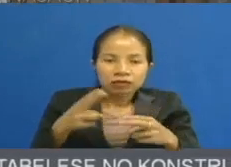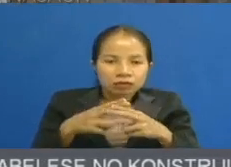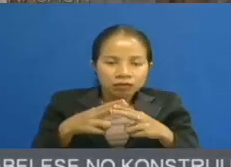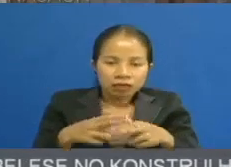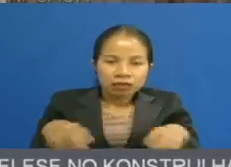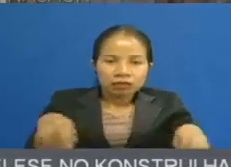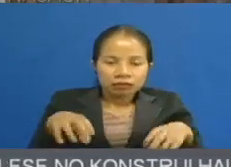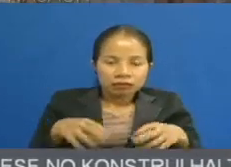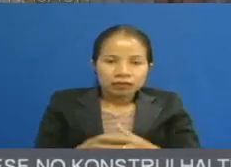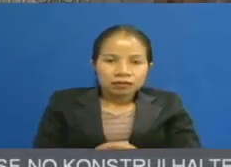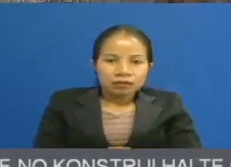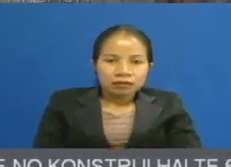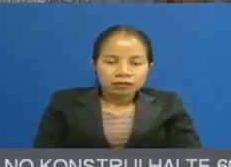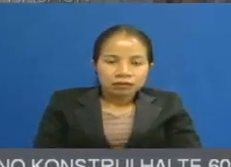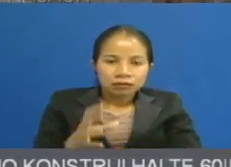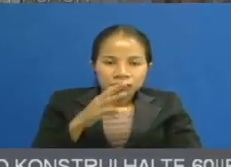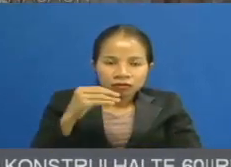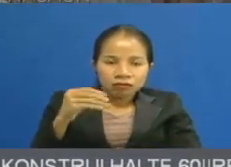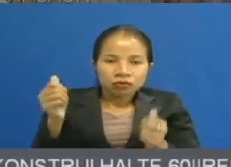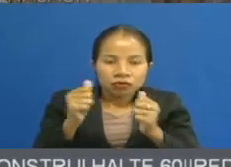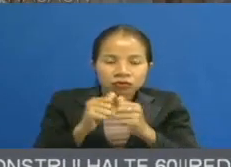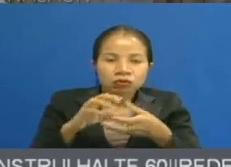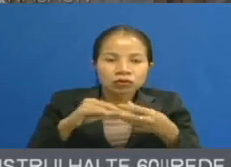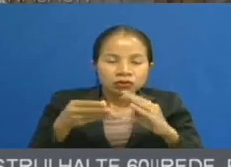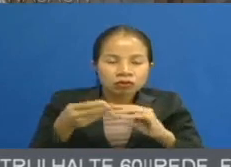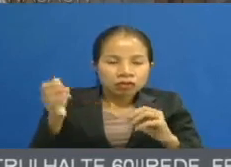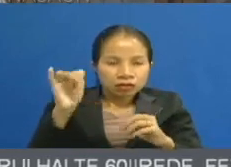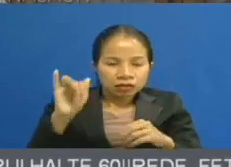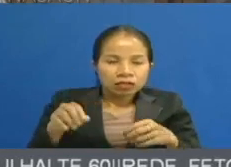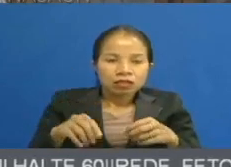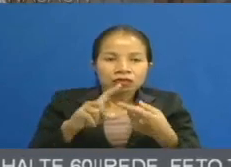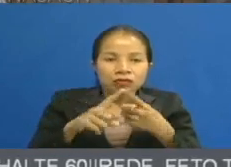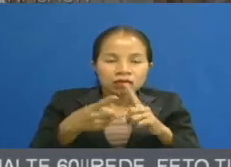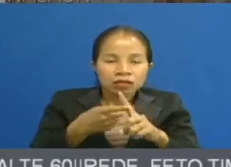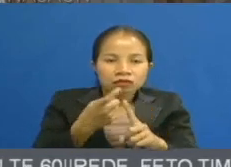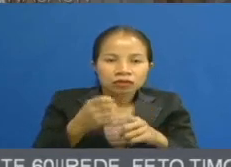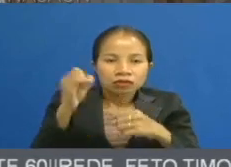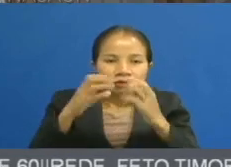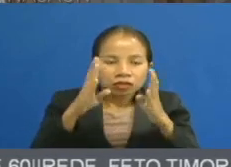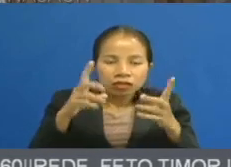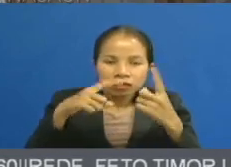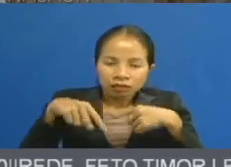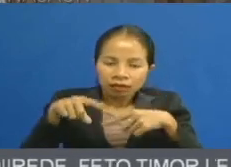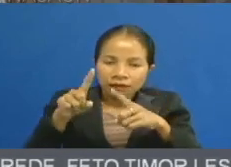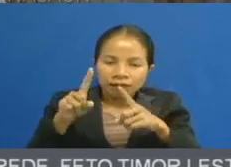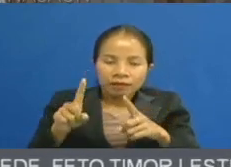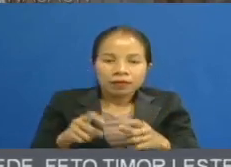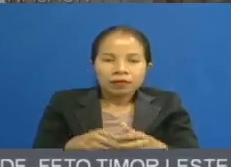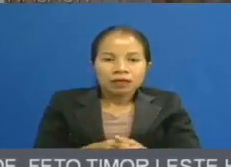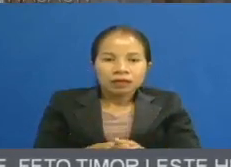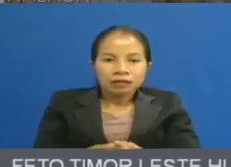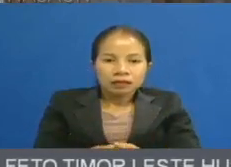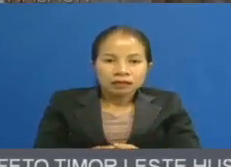ne, PSAs, nune mosho historia sira ne beke, durante kolega os jornalistas sira ne beke ba, consegue